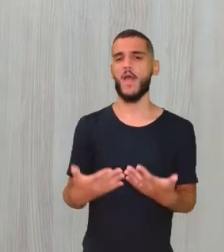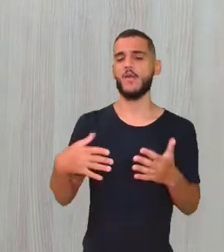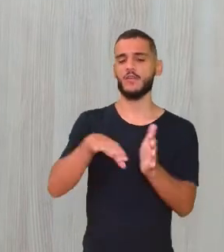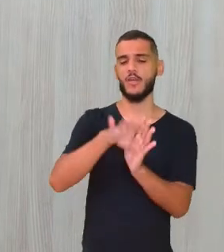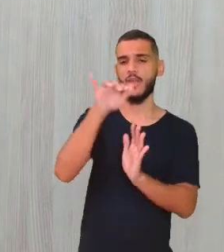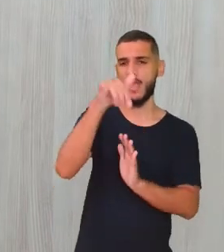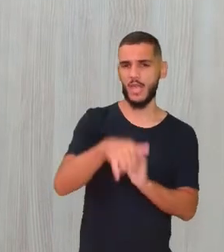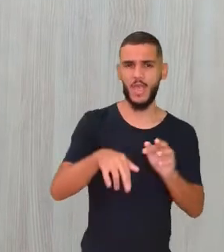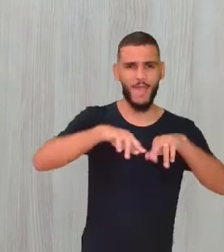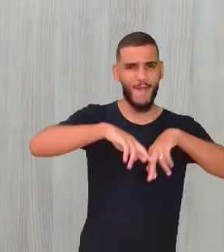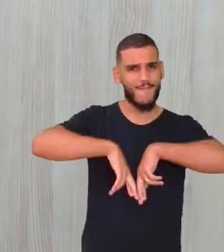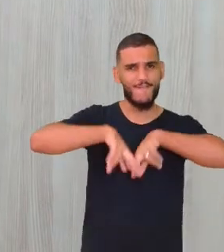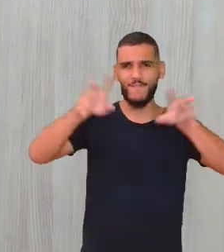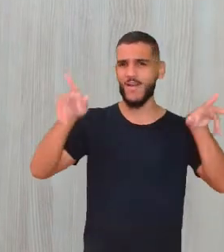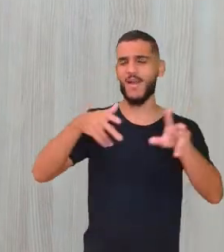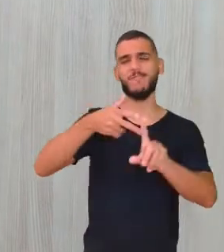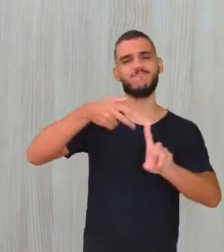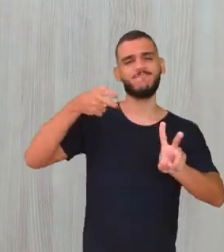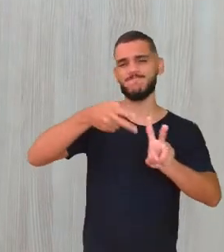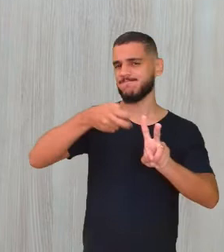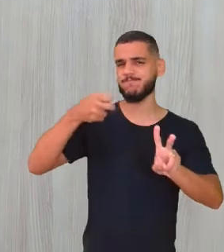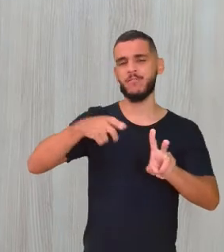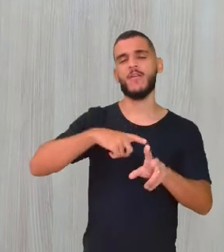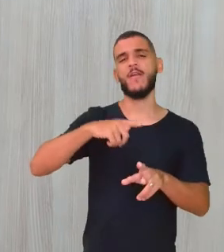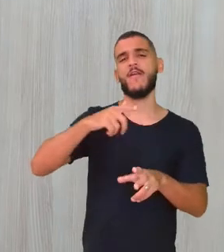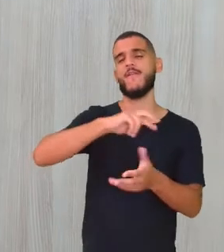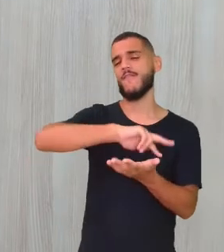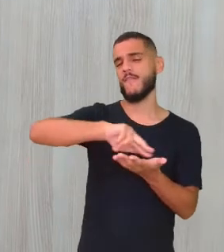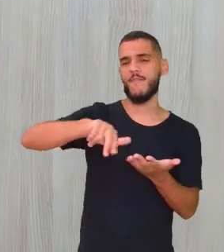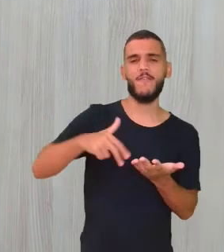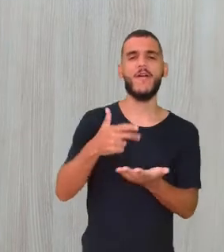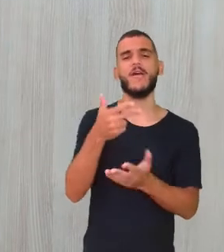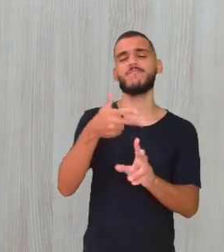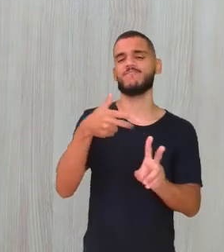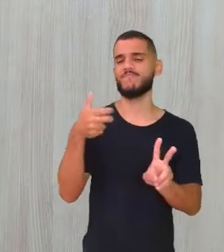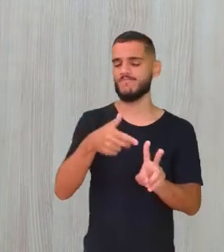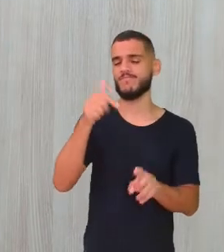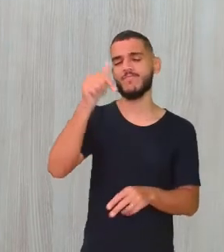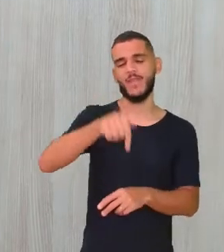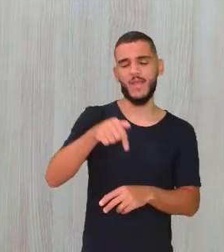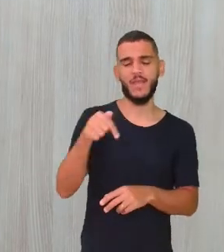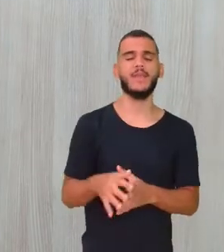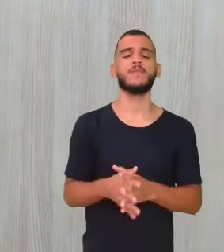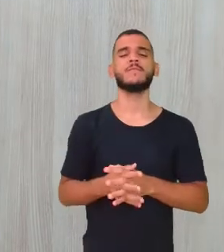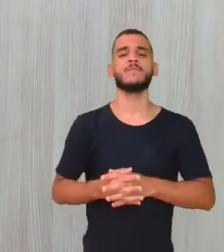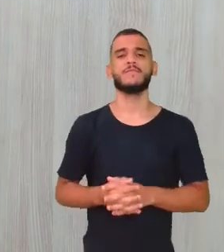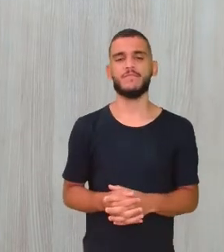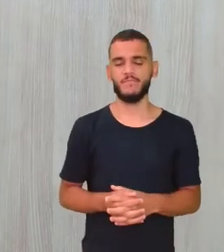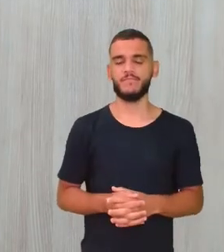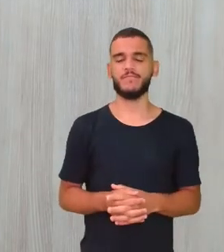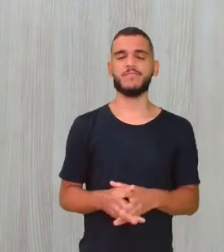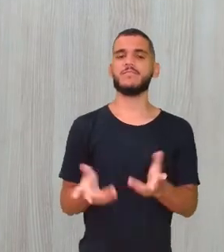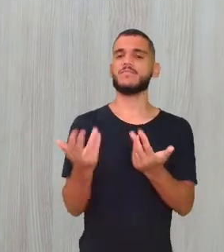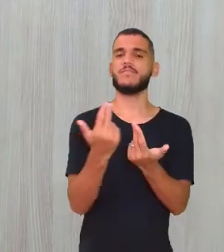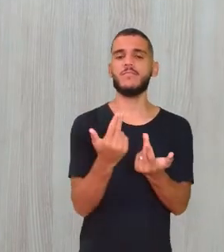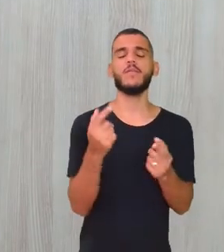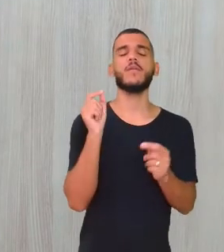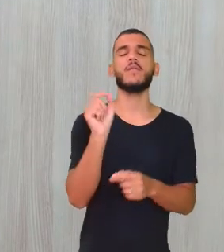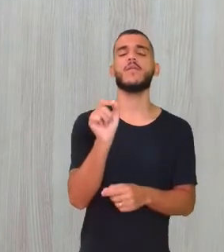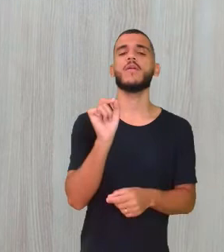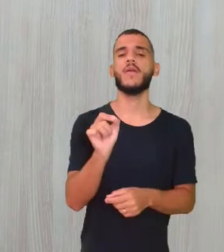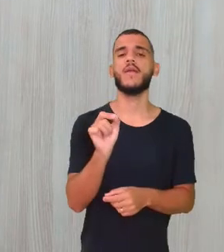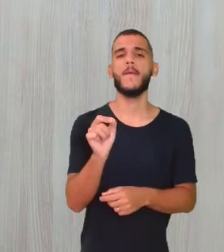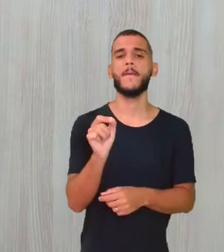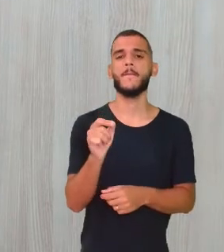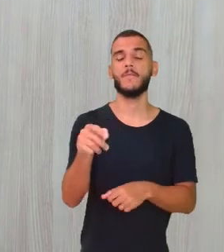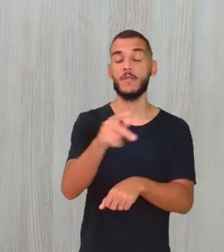diversidade absurda de línguas indígenas, né? Das línguas dos povos originários, assim como os